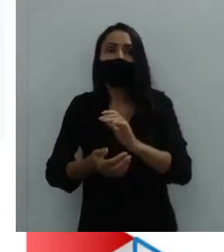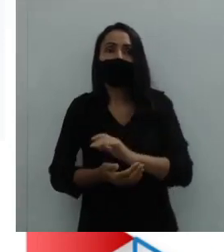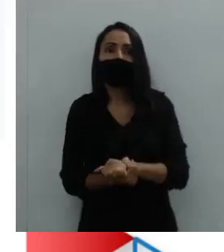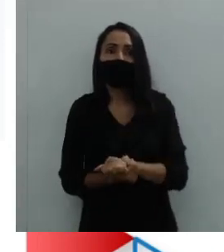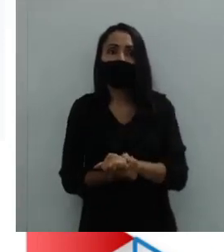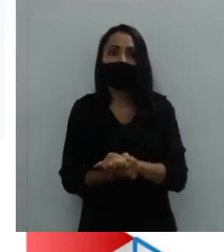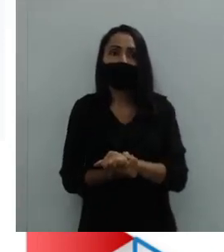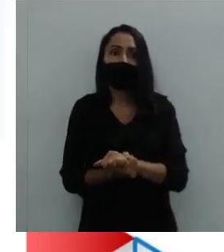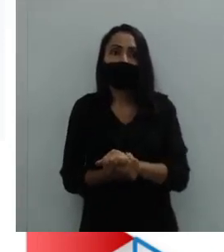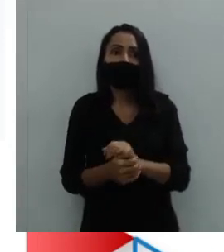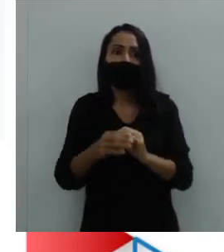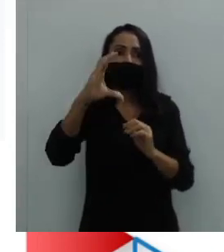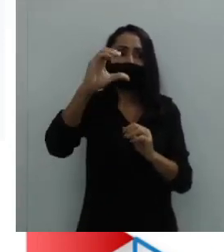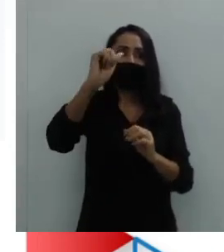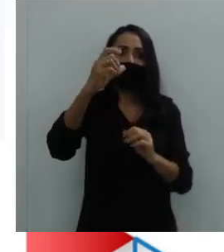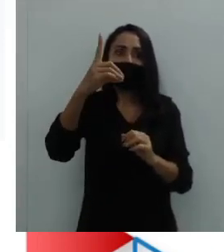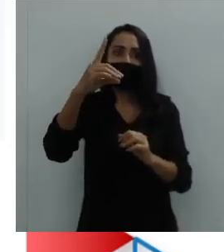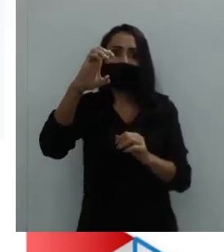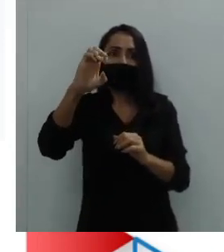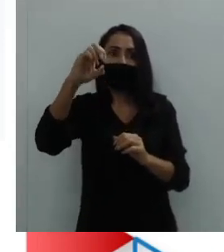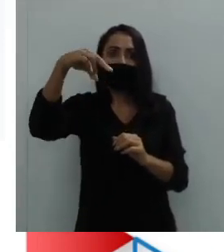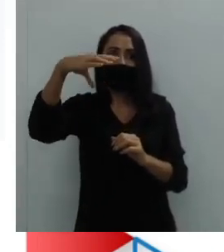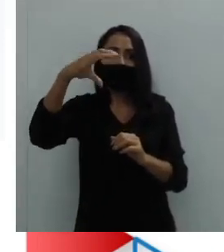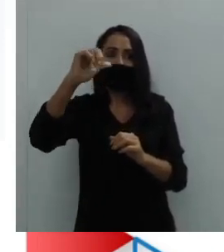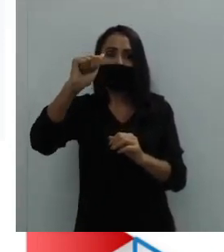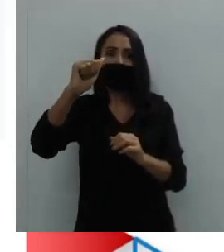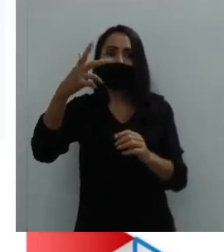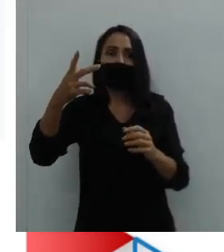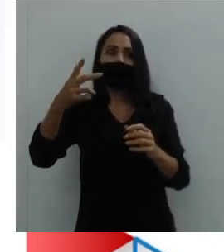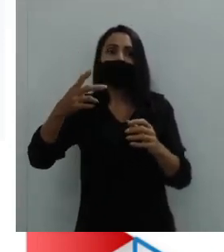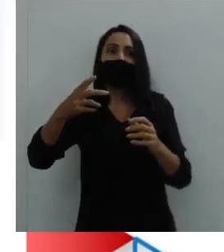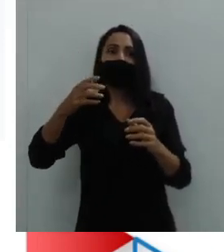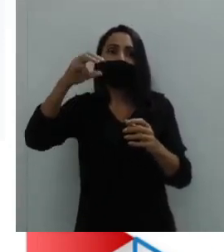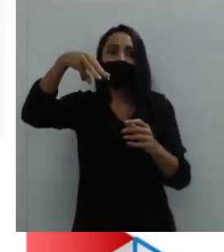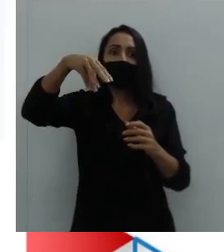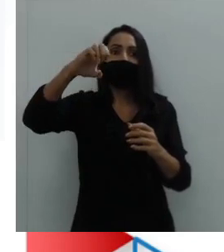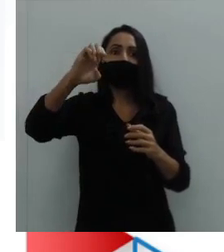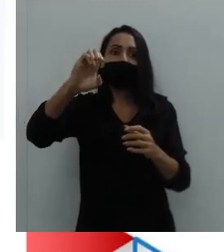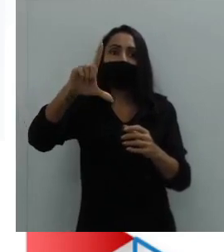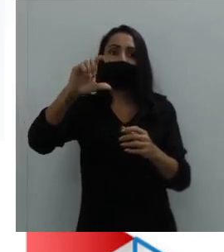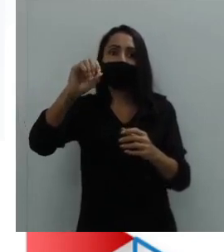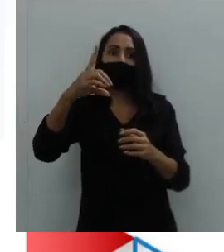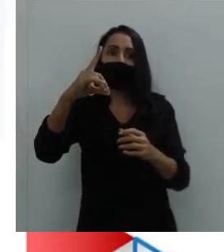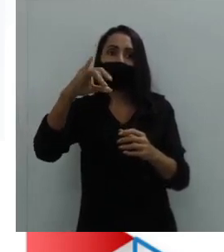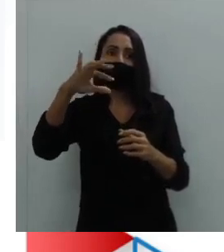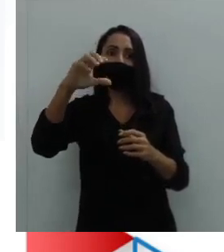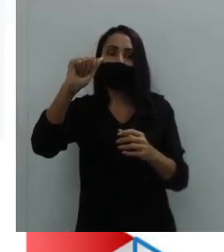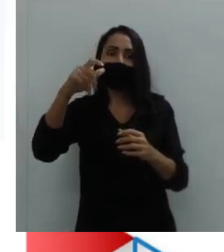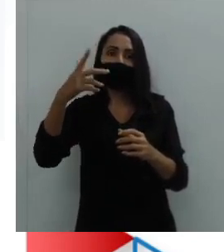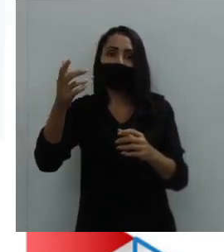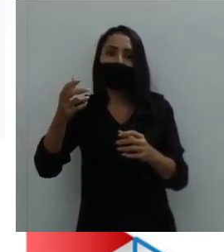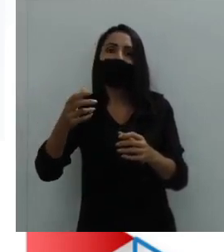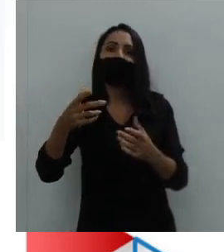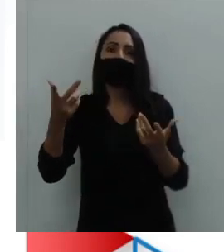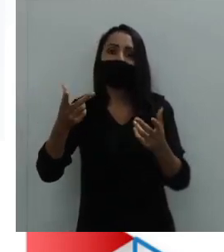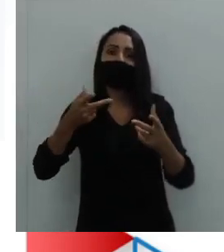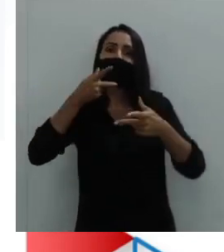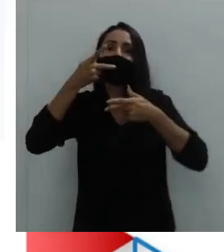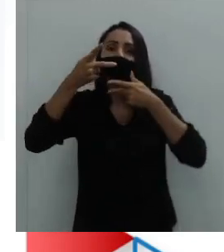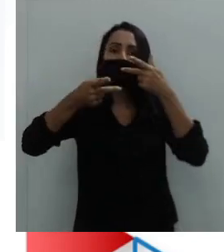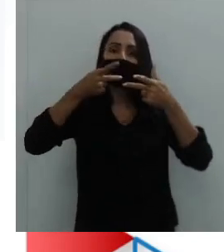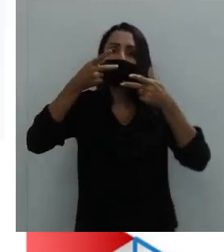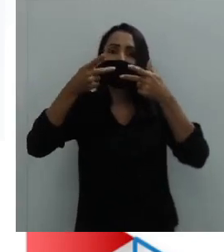ou seja, a entoação da sua fala, o acento, você saber pronunciar bem